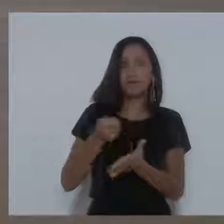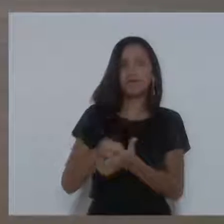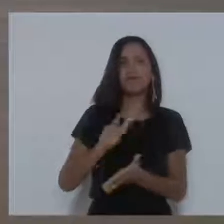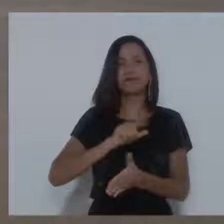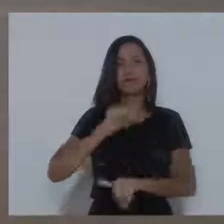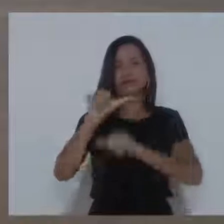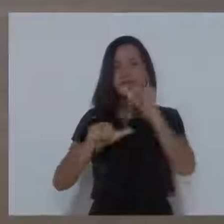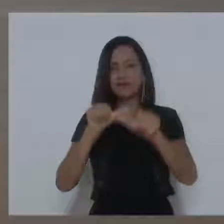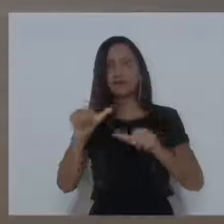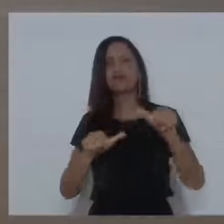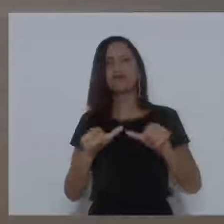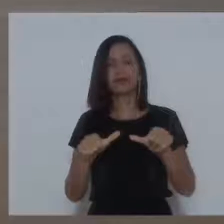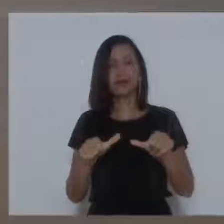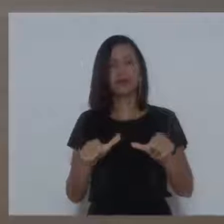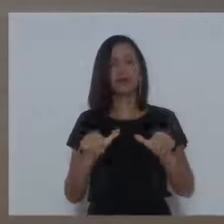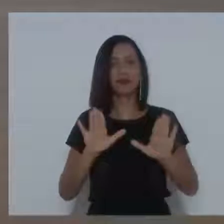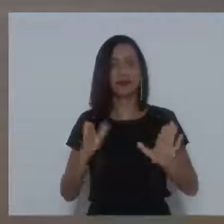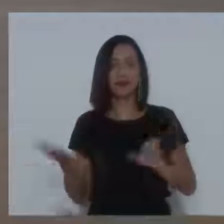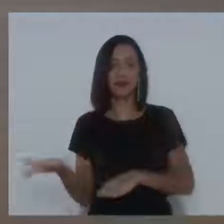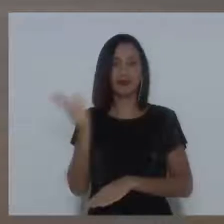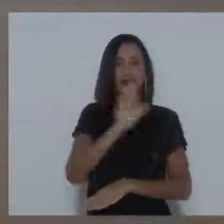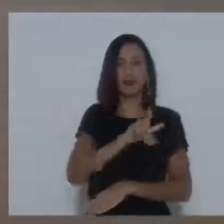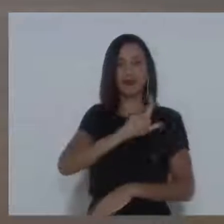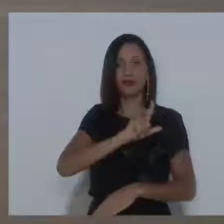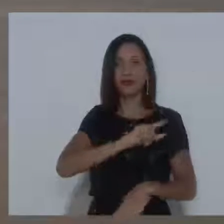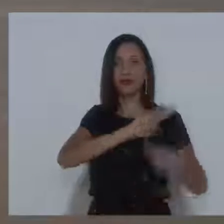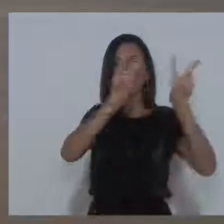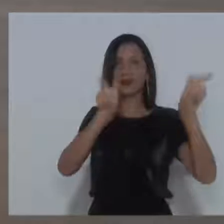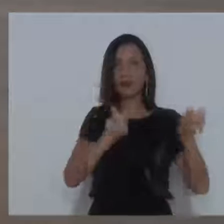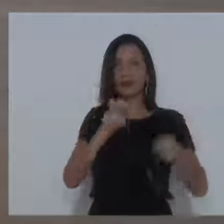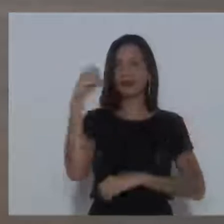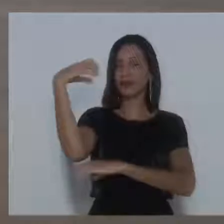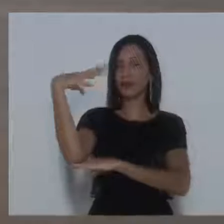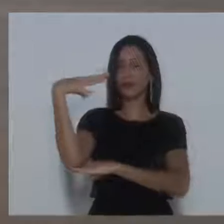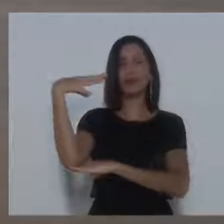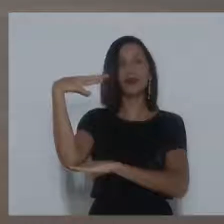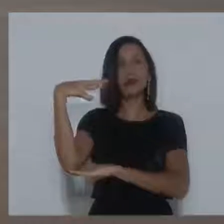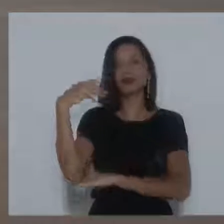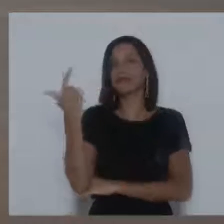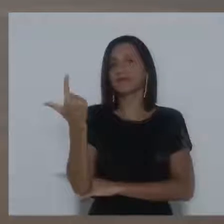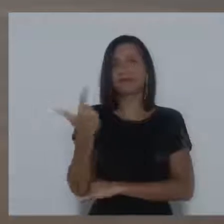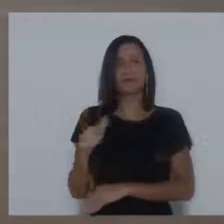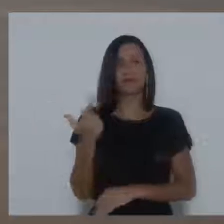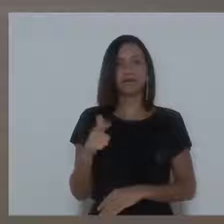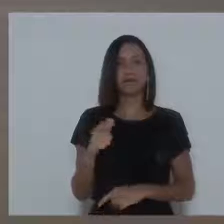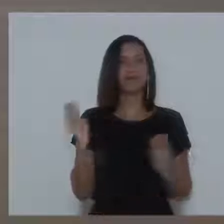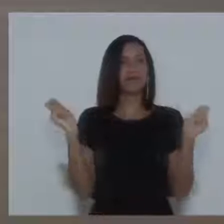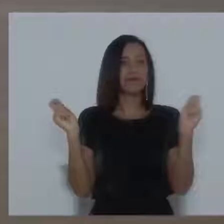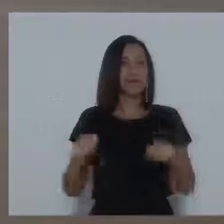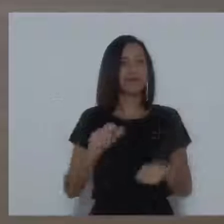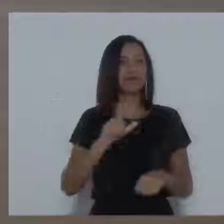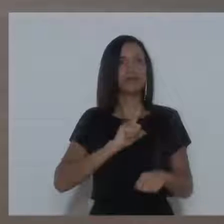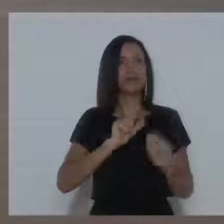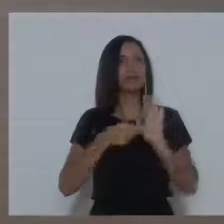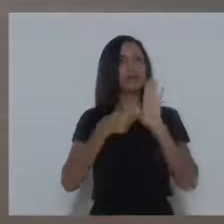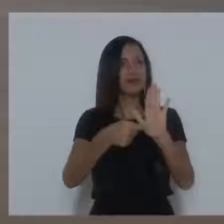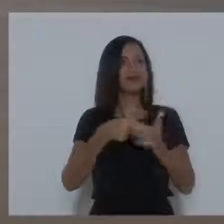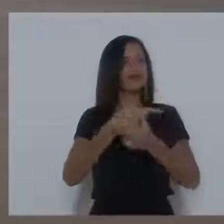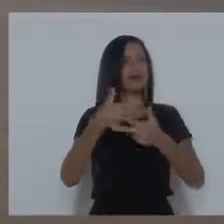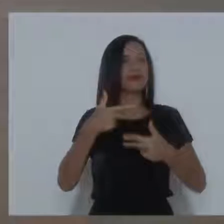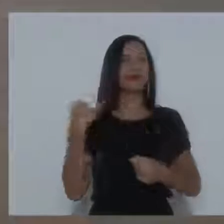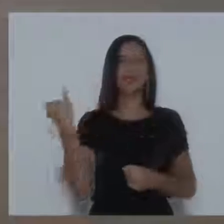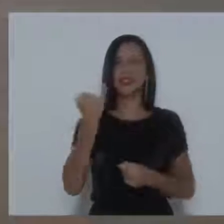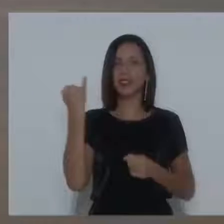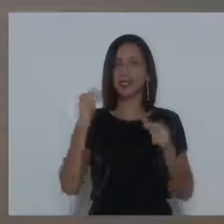troca também. Mas então, voltando para a iluminação pública, se não tem condição de fazer algo importante,